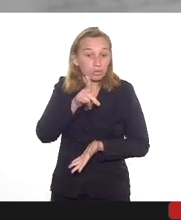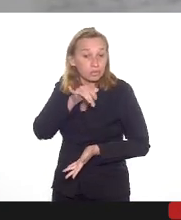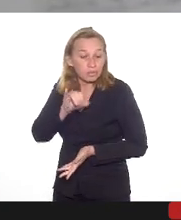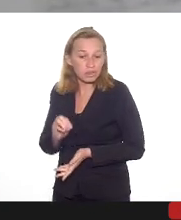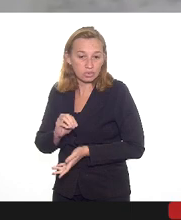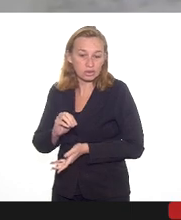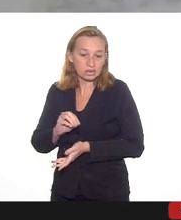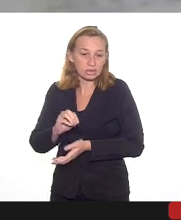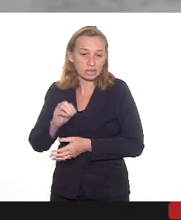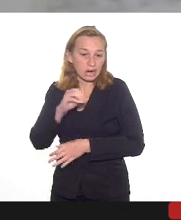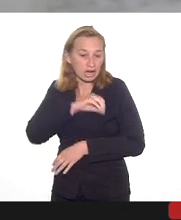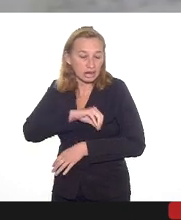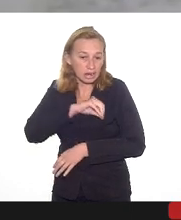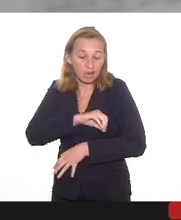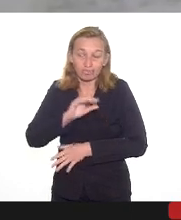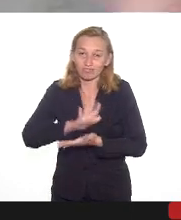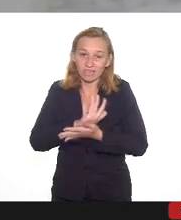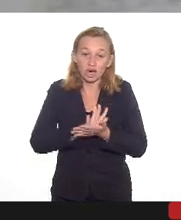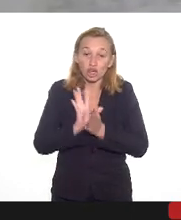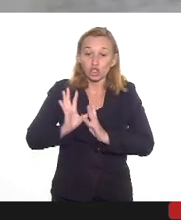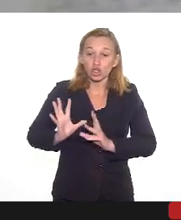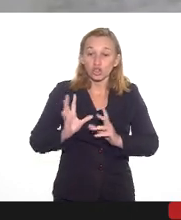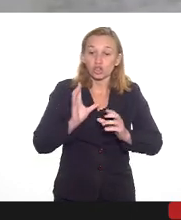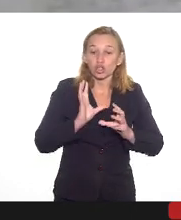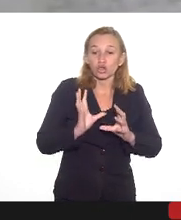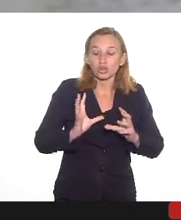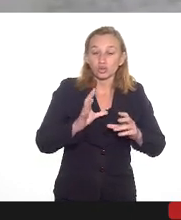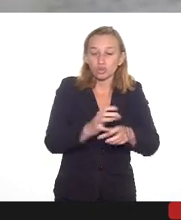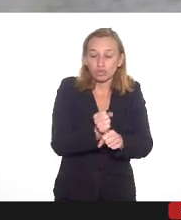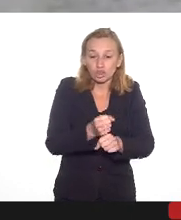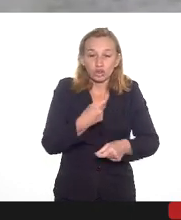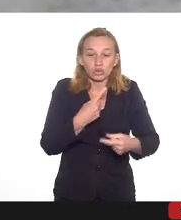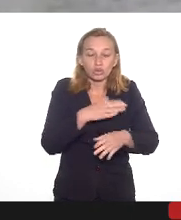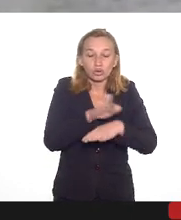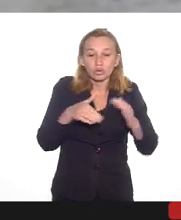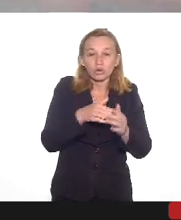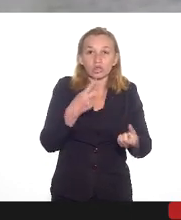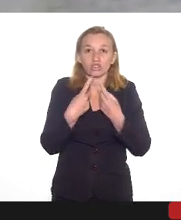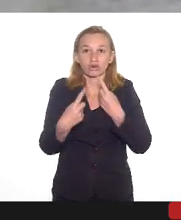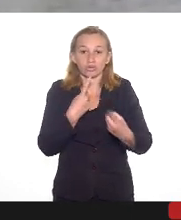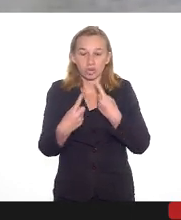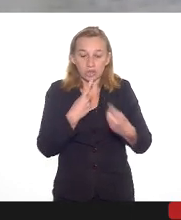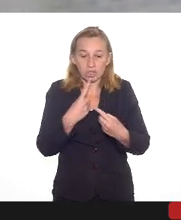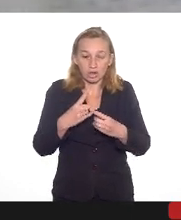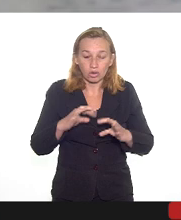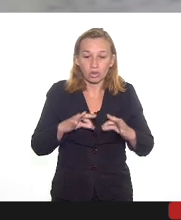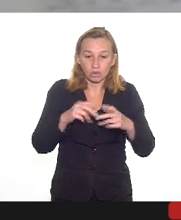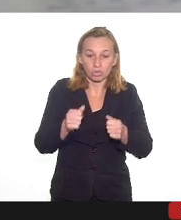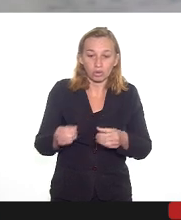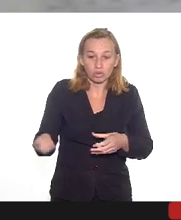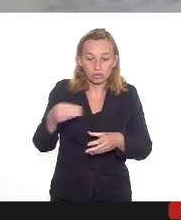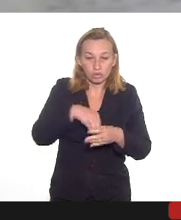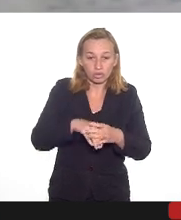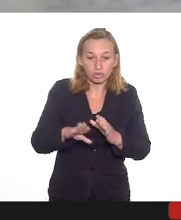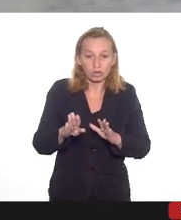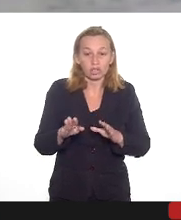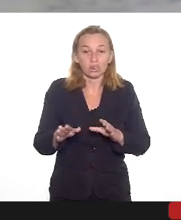nacional. Então, juntando essa discussão de todos esses regramentos envolvendo os profissionais de